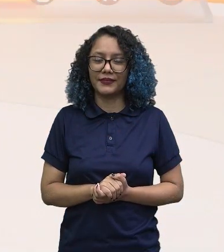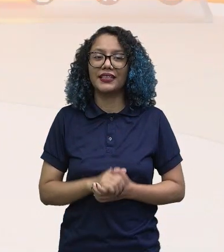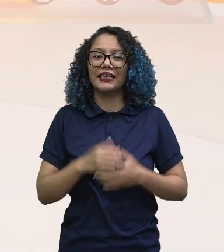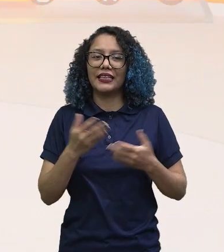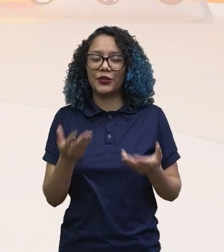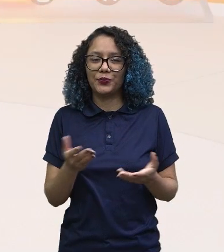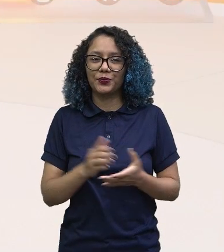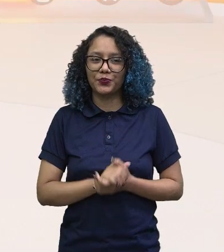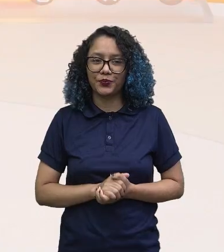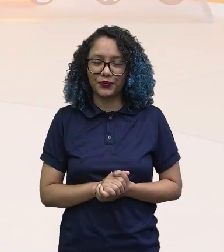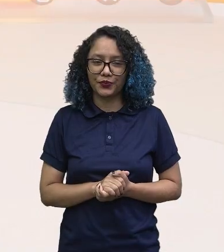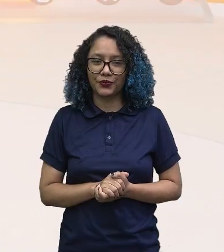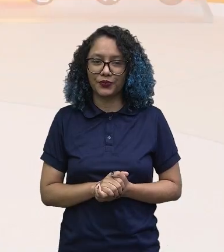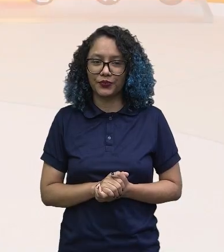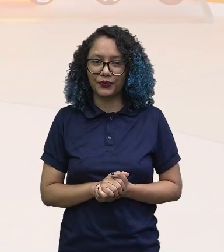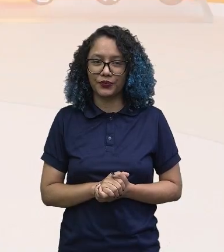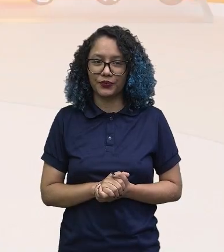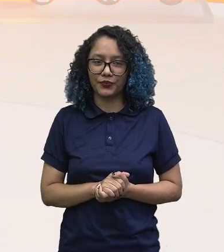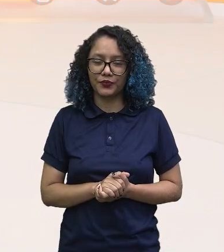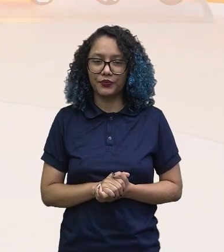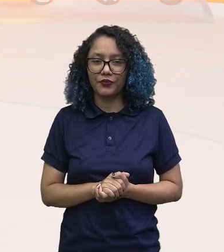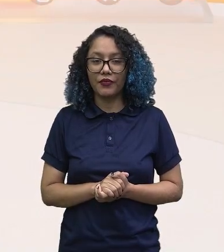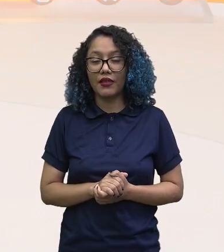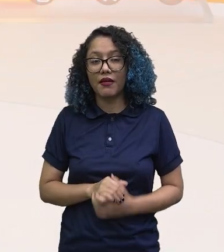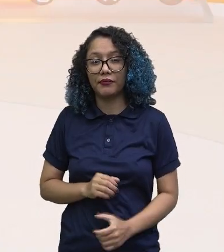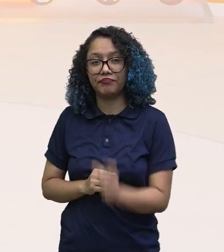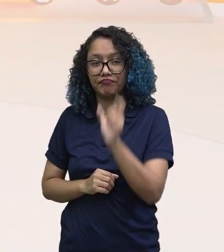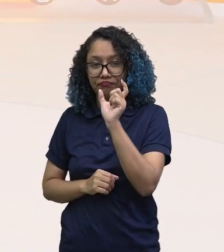Nós temos aqui a sigla